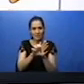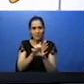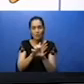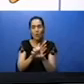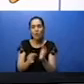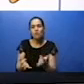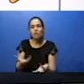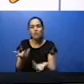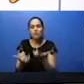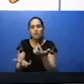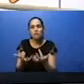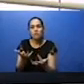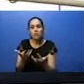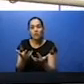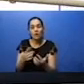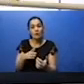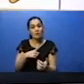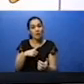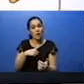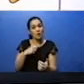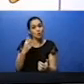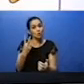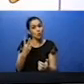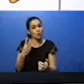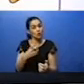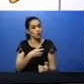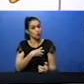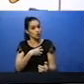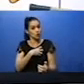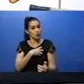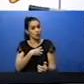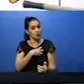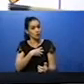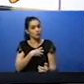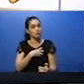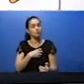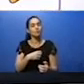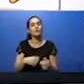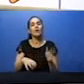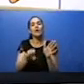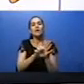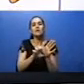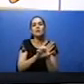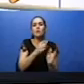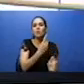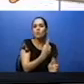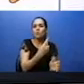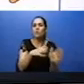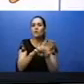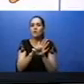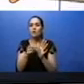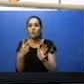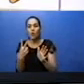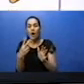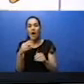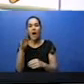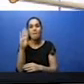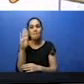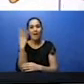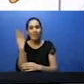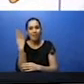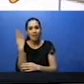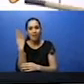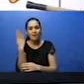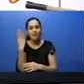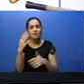nós temos duas situações. O exemplo 1 e o exemplo 2, onde a madeira, né, ela está